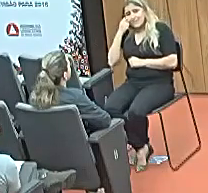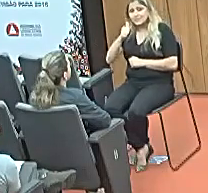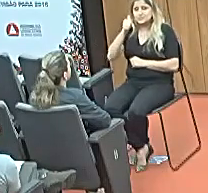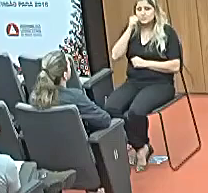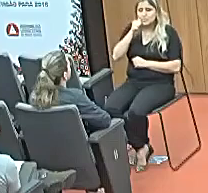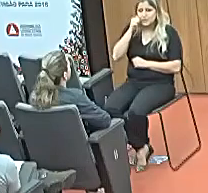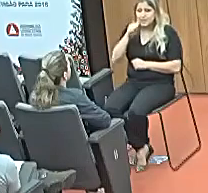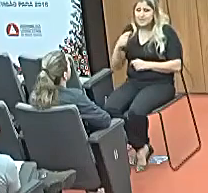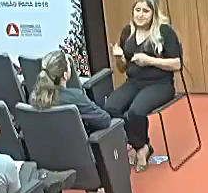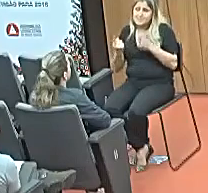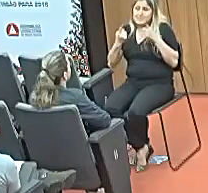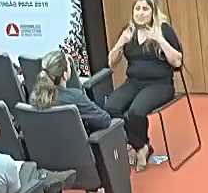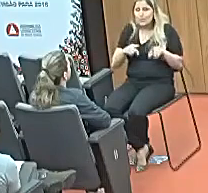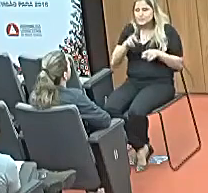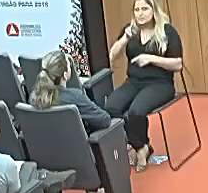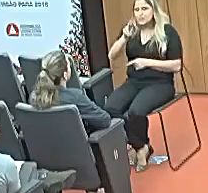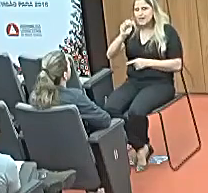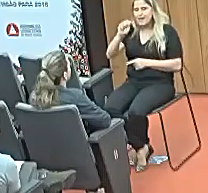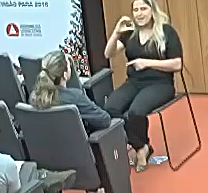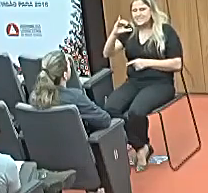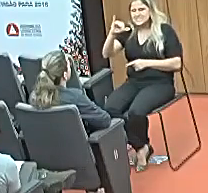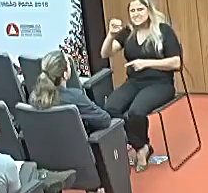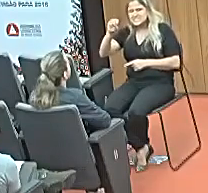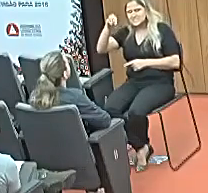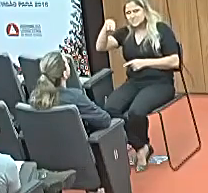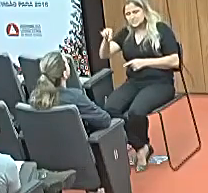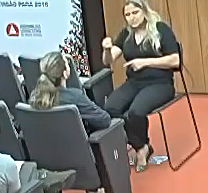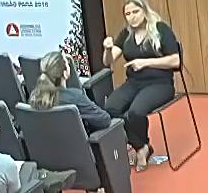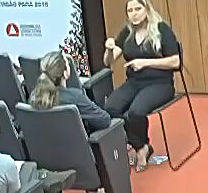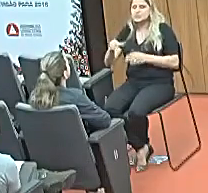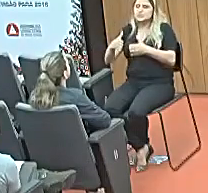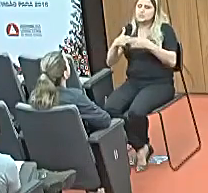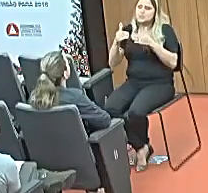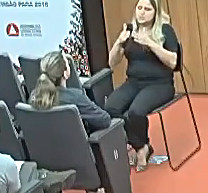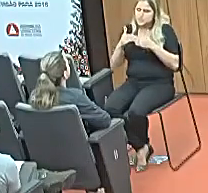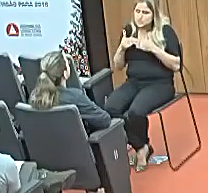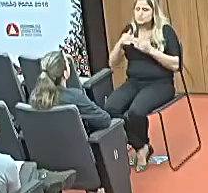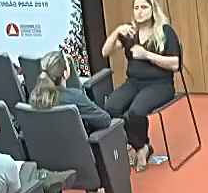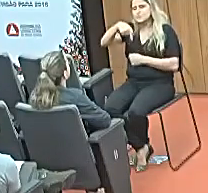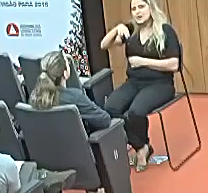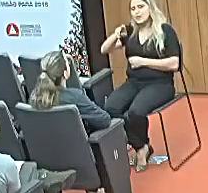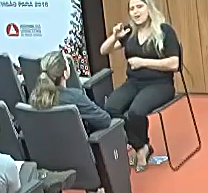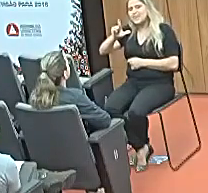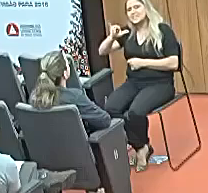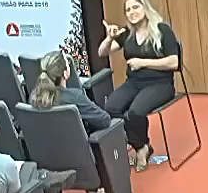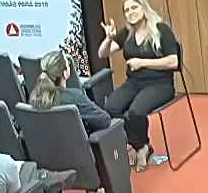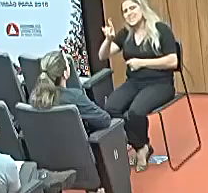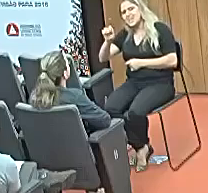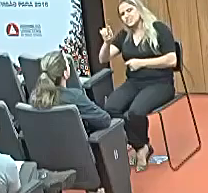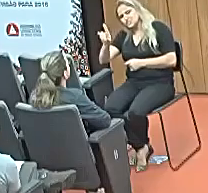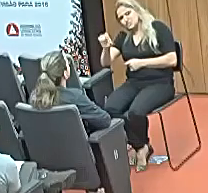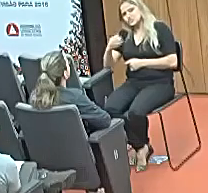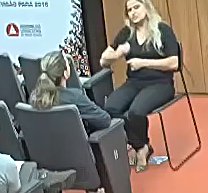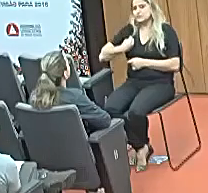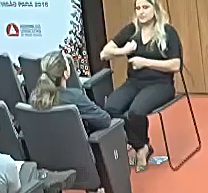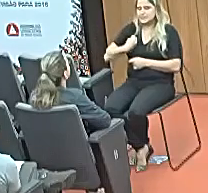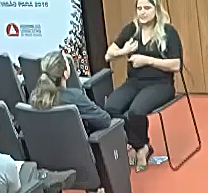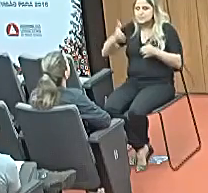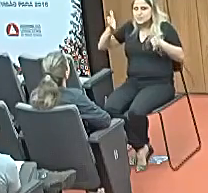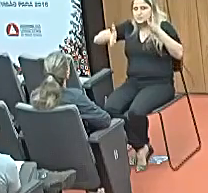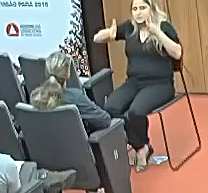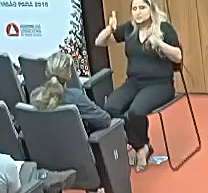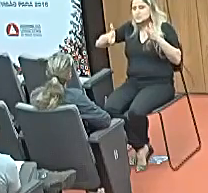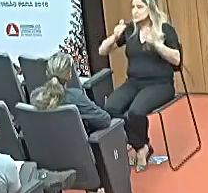ao racismo toda a gente vem trazer o que é qualidade de vida estamos vivendo na sociedade de hoje onde que o índice desenvolvimento